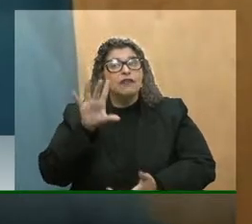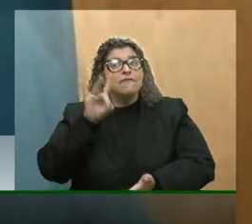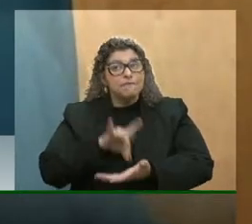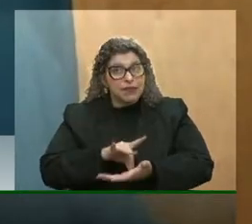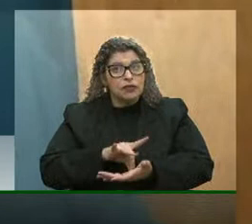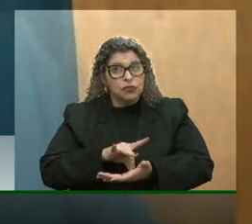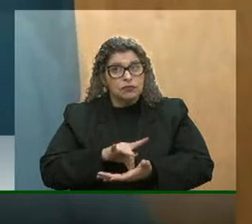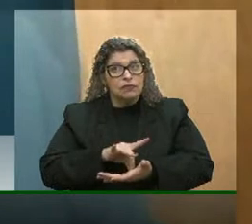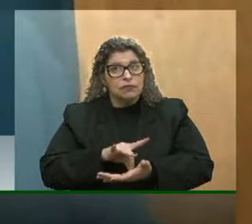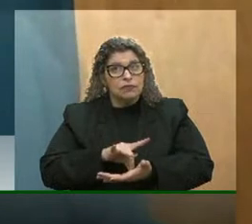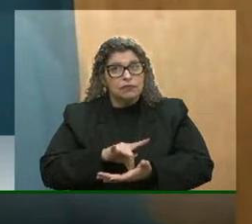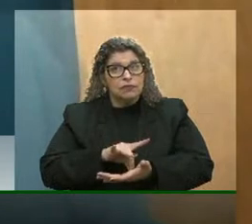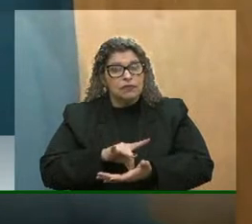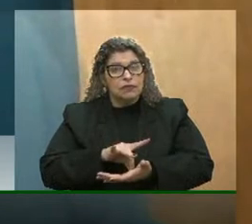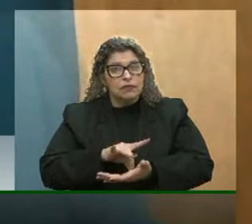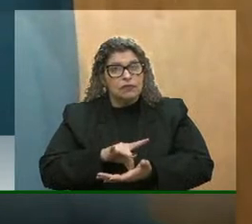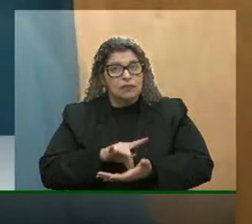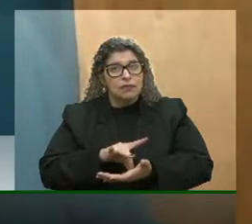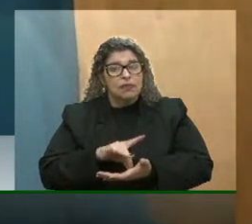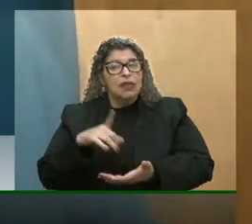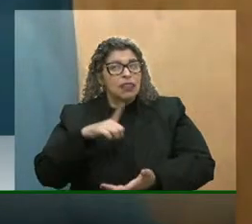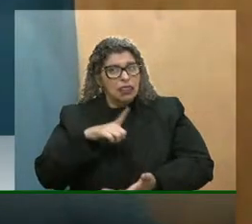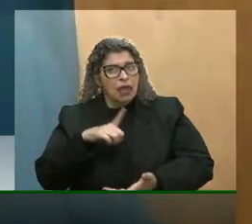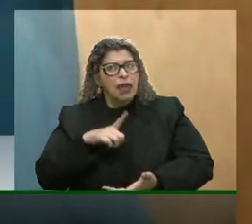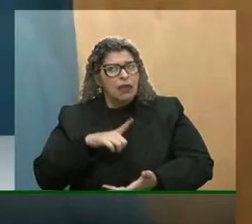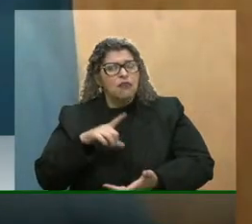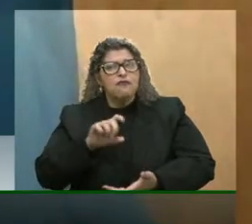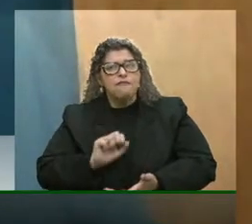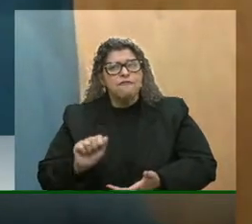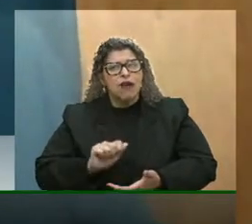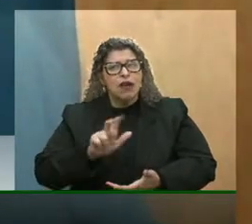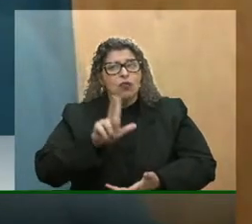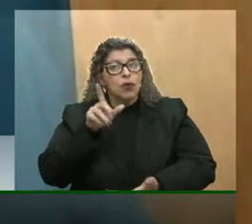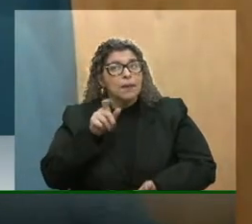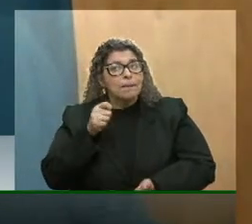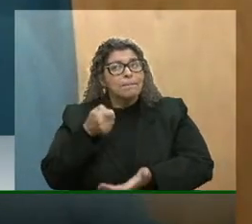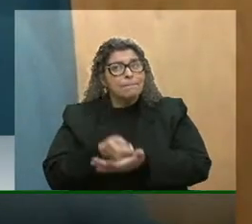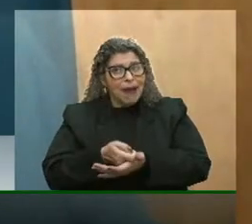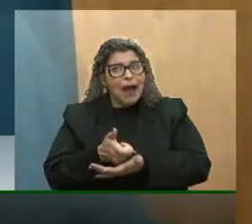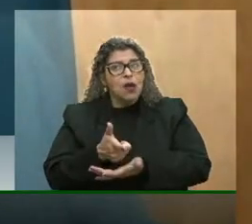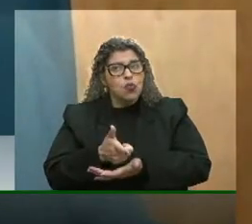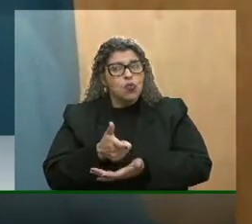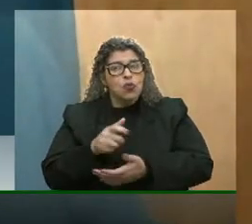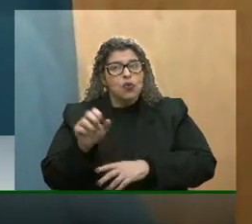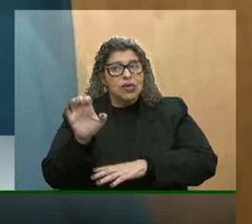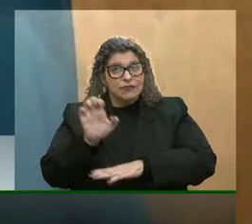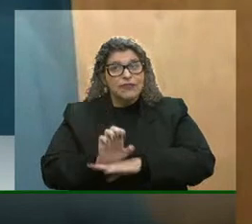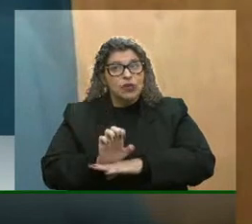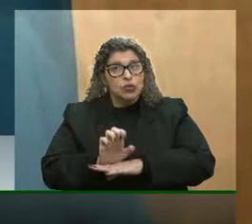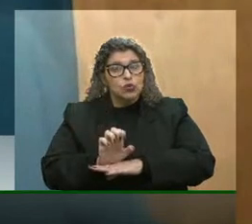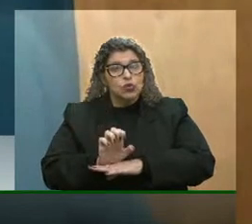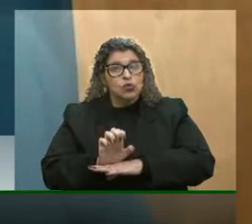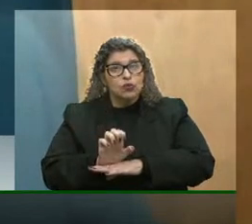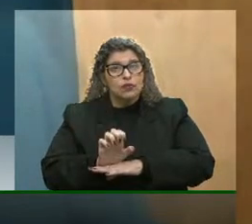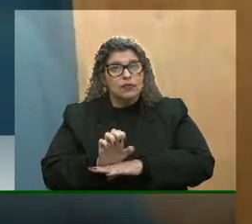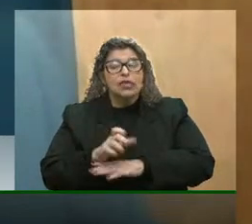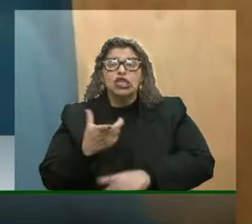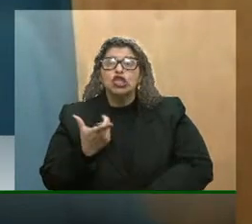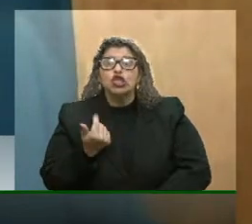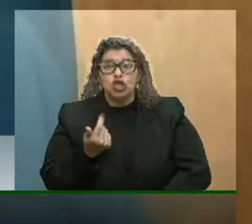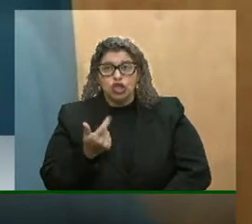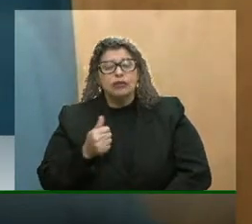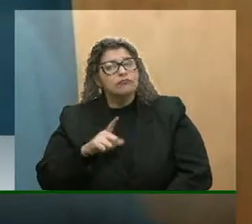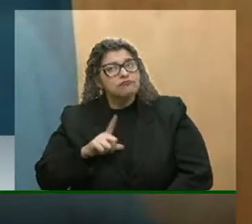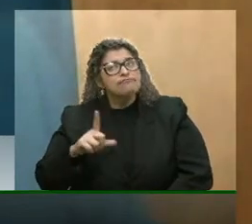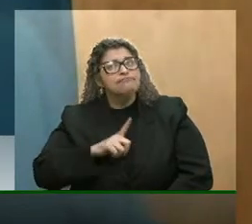Não me disseram qual é o percentual, mas há uma parte fixa que devia ser paga, deputado, que o Estado iria pagar, deputado, que tinha a verba para tal.